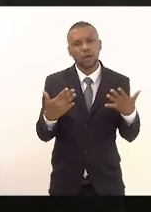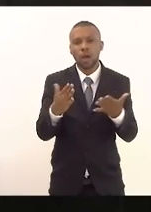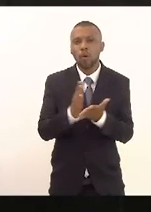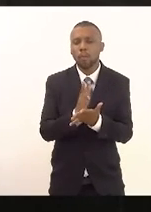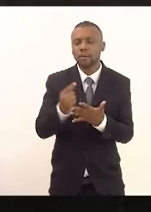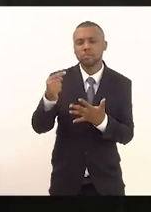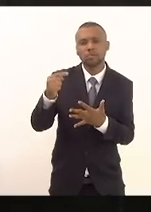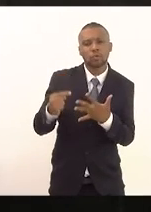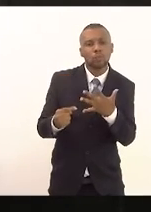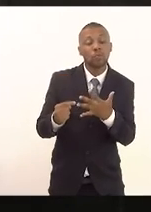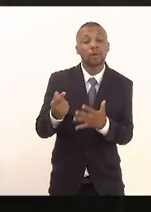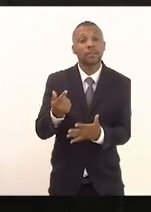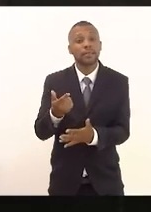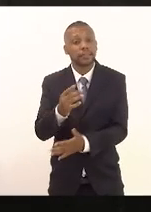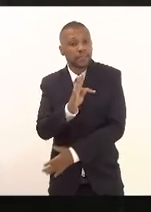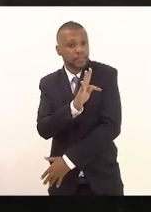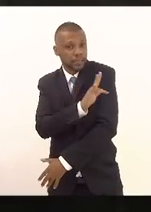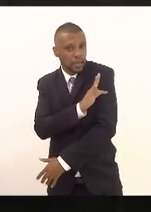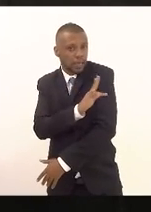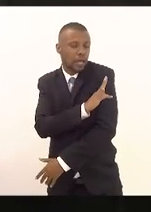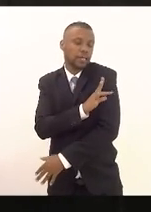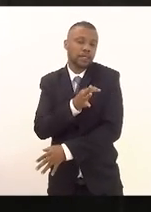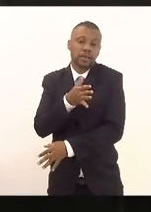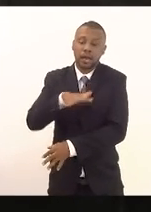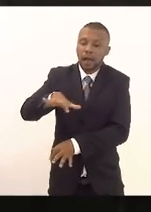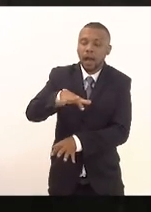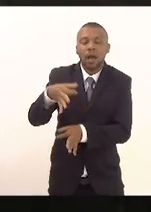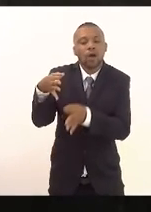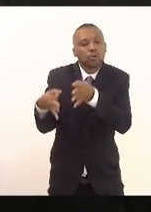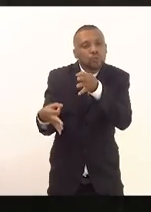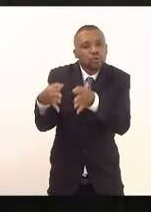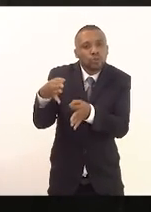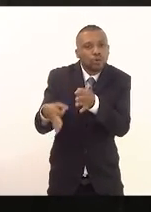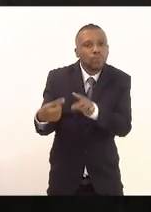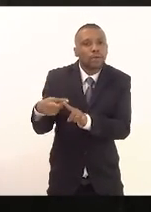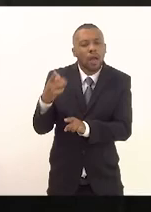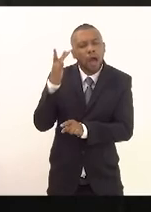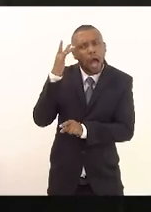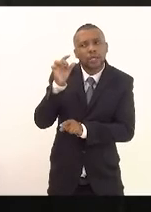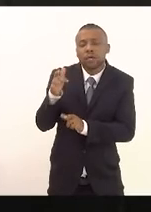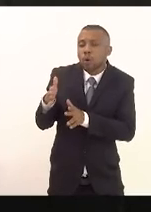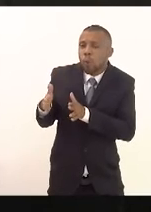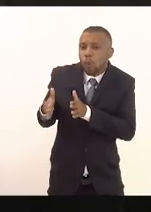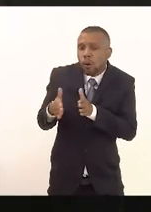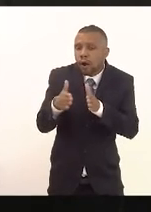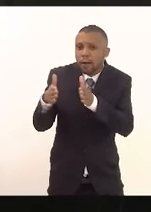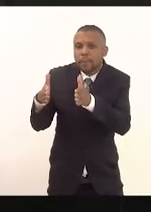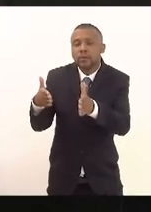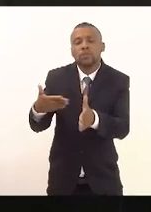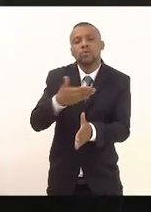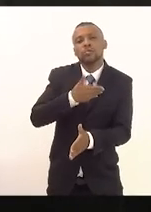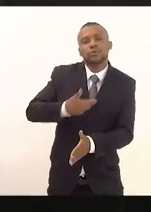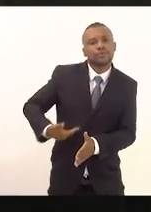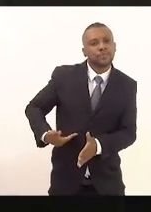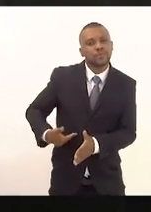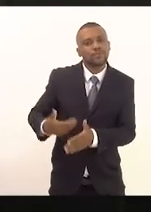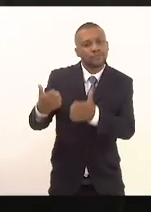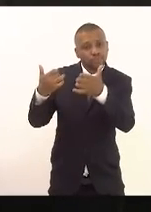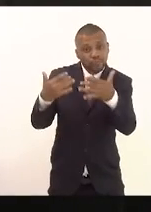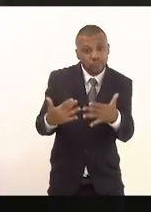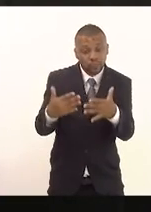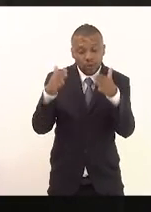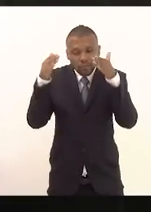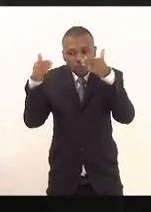técnicas jurídicas porque eu acho que o caminho que o governador tomou só ponto de